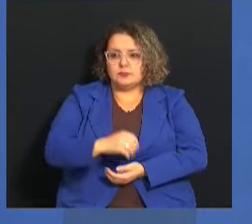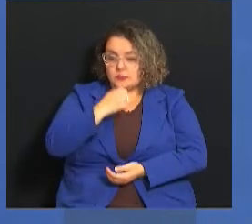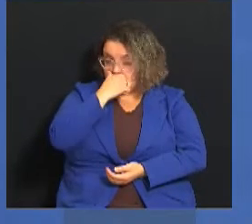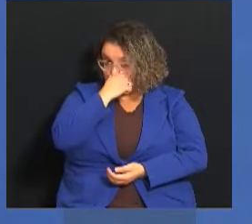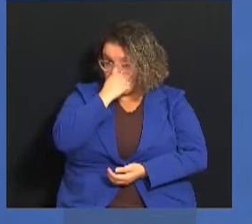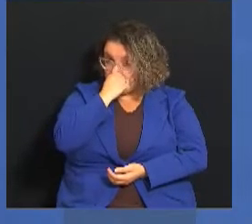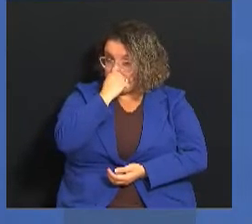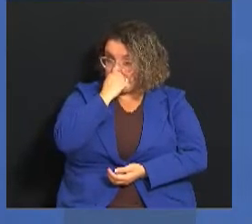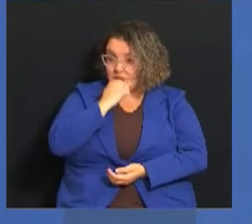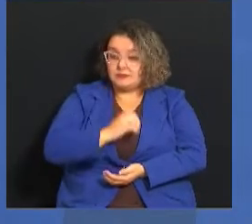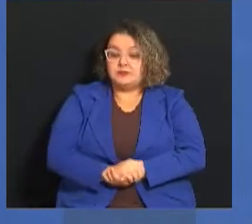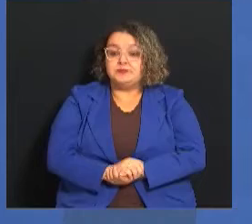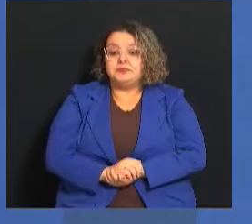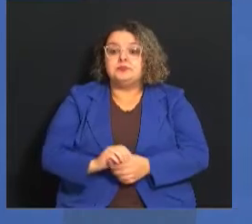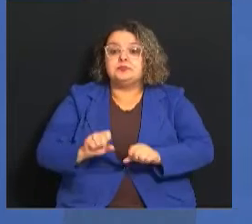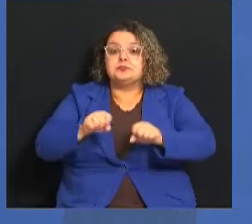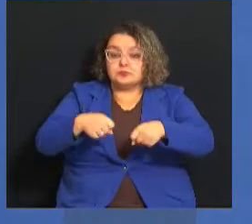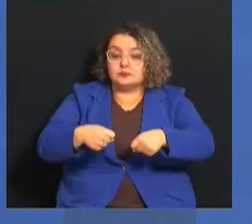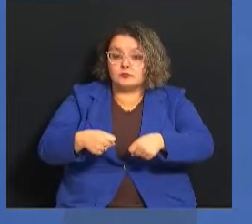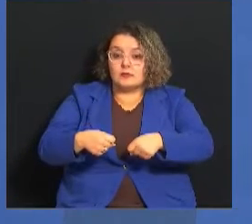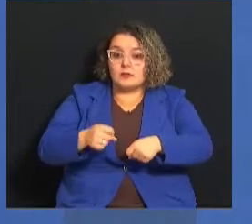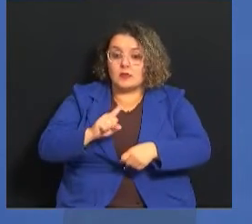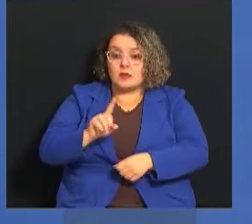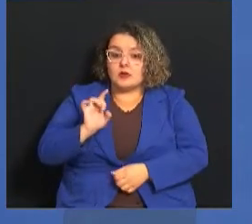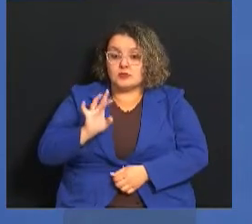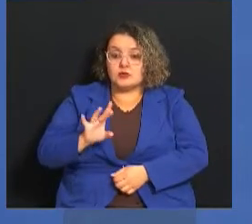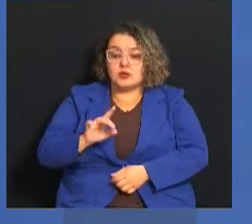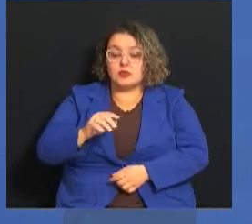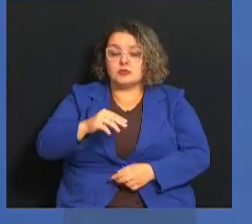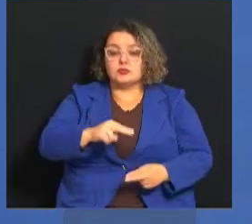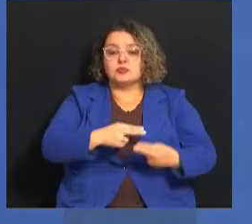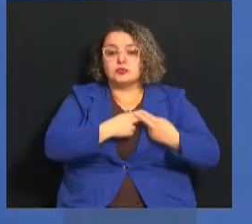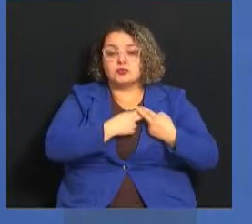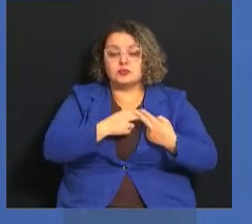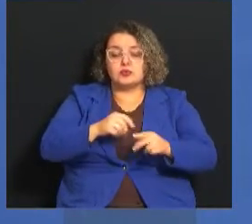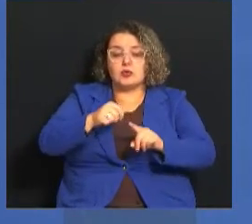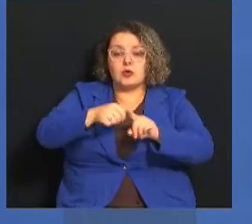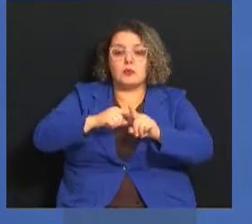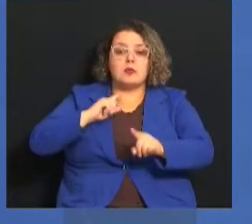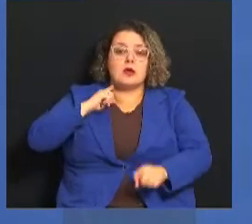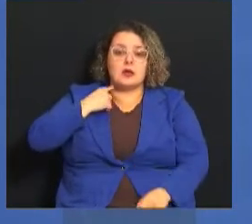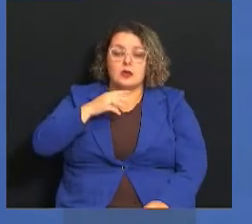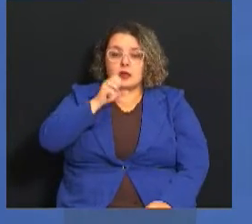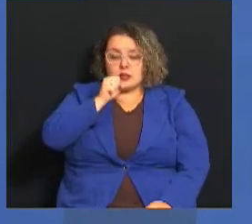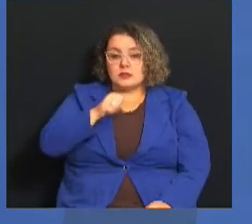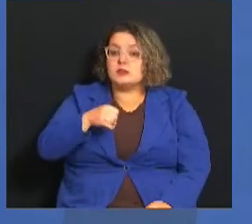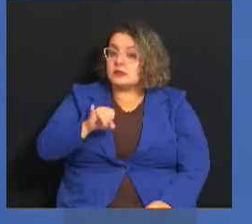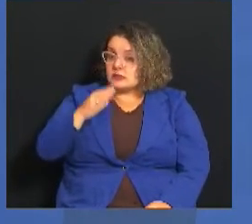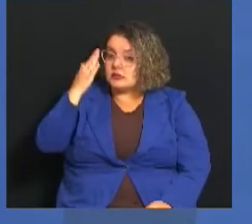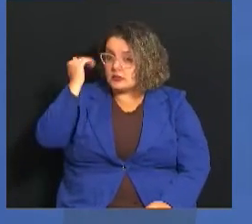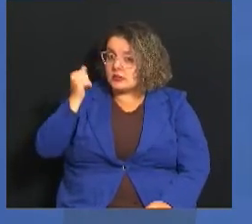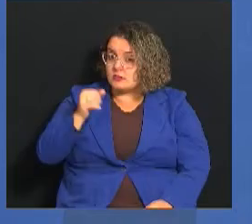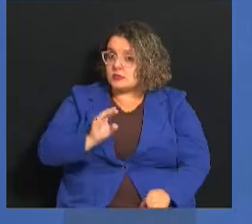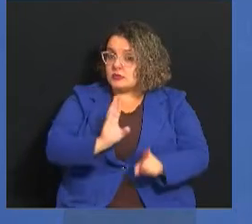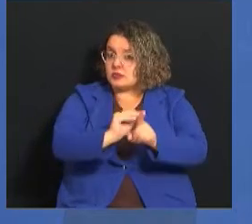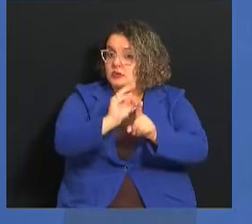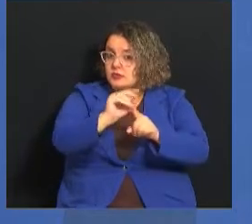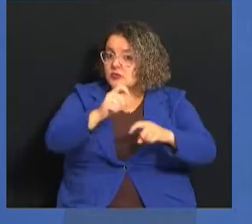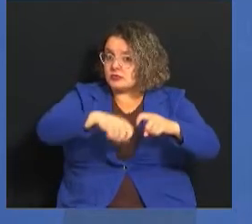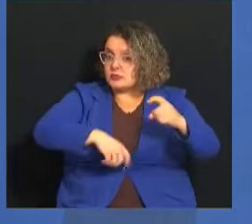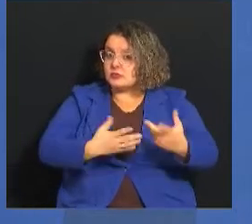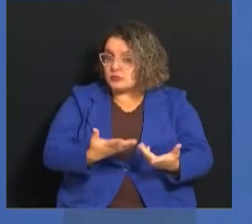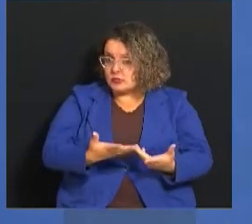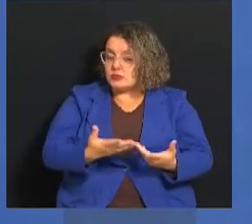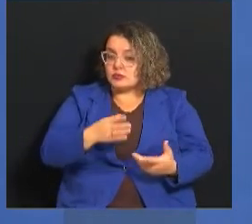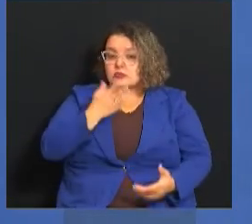E a gente reforça aqui, não só no Maio Laranja, mas a todo momento, se você sabe de algum caso de abuso ou exploração sexual infantil,